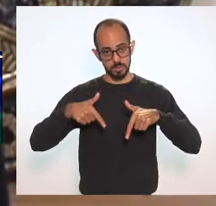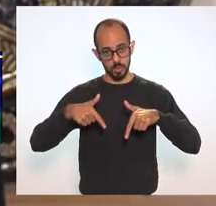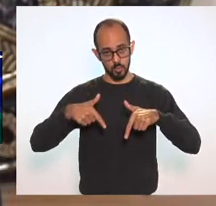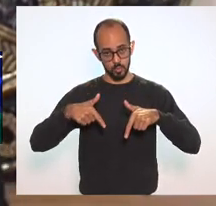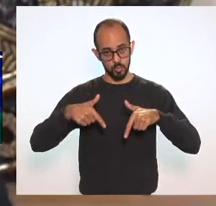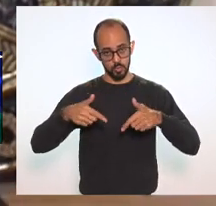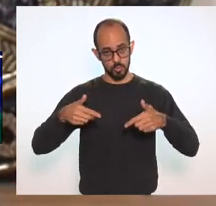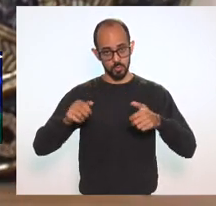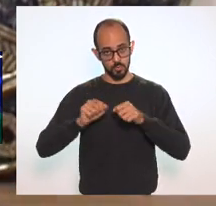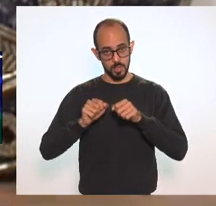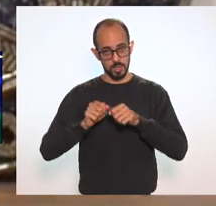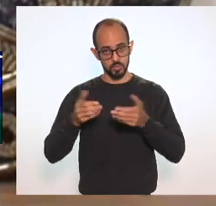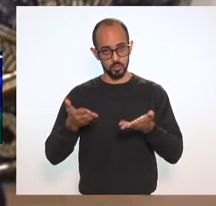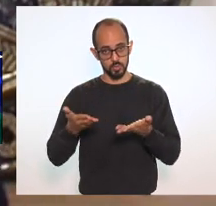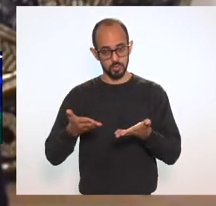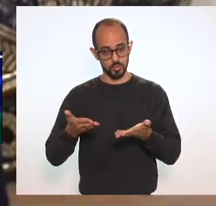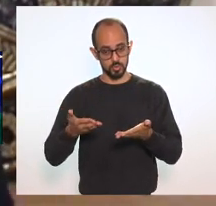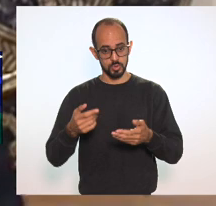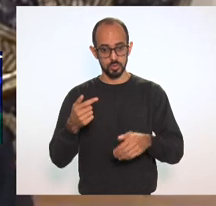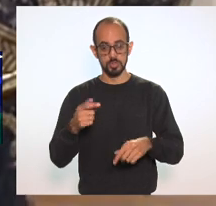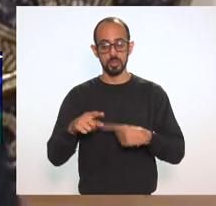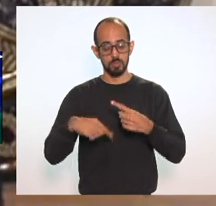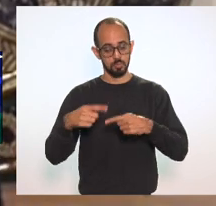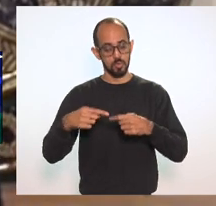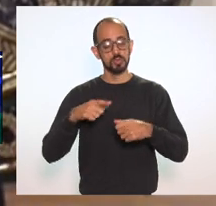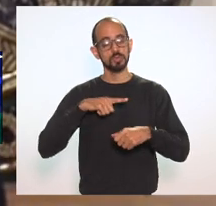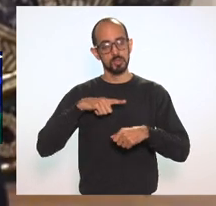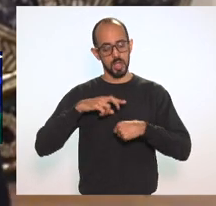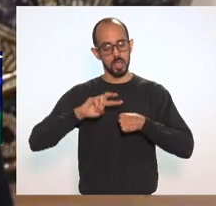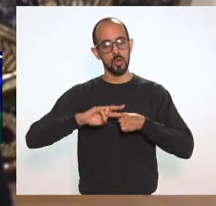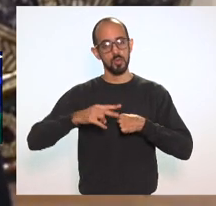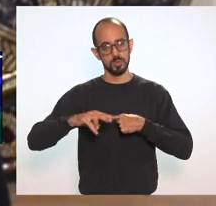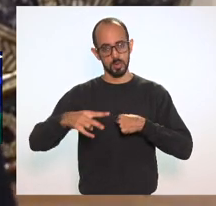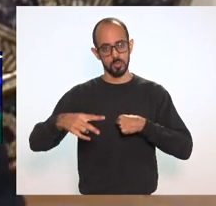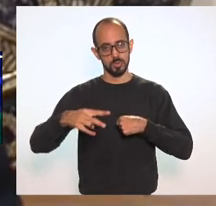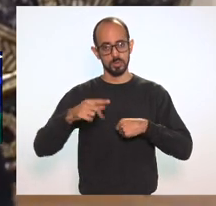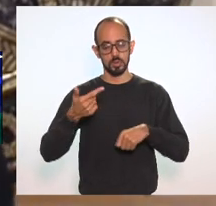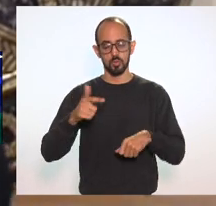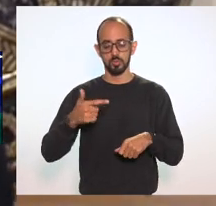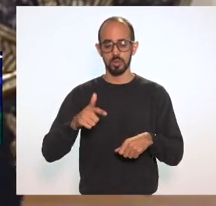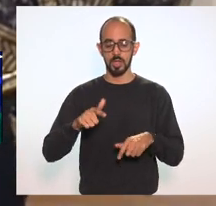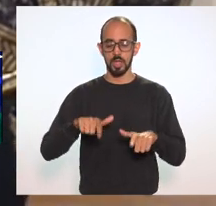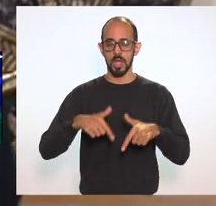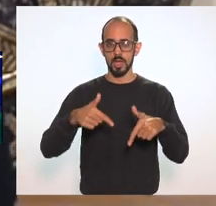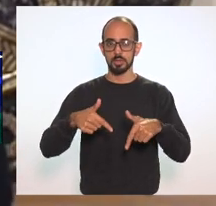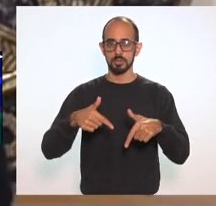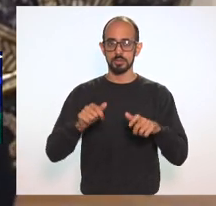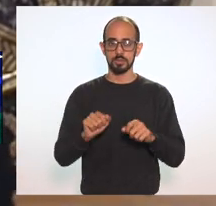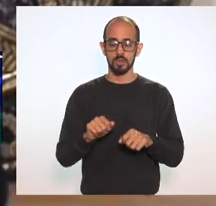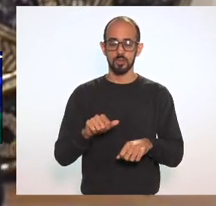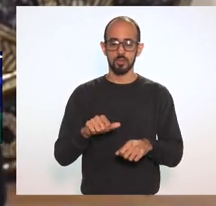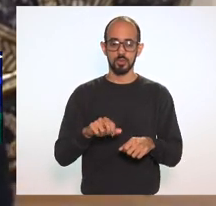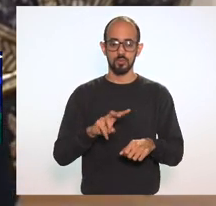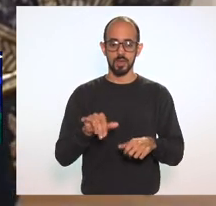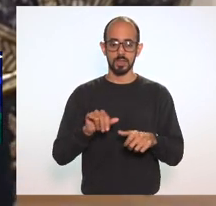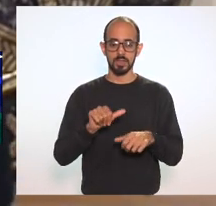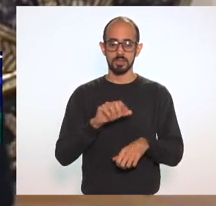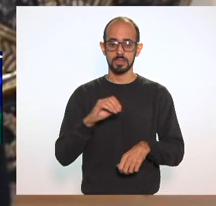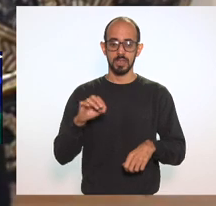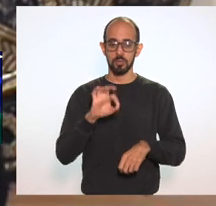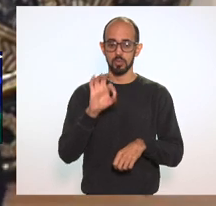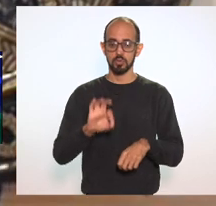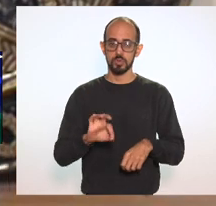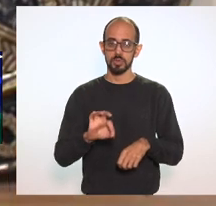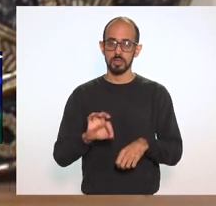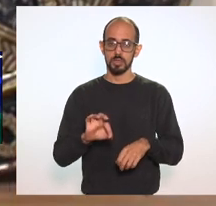rebote não existe nenhuma ação hoje que vá ter 100 porcento de exemplo nós